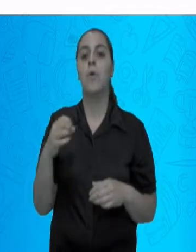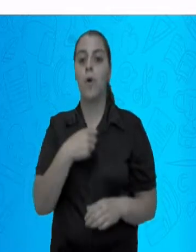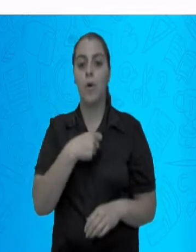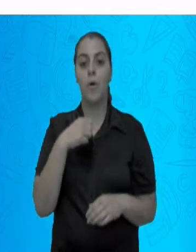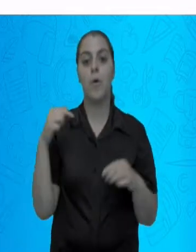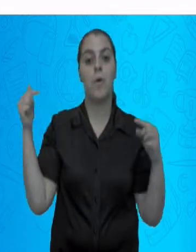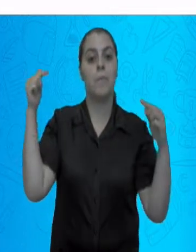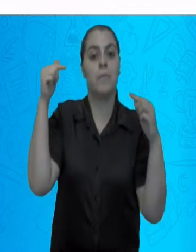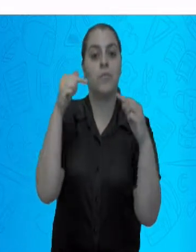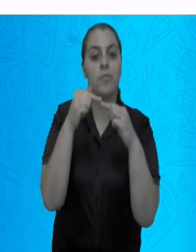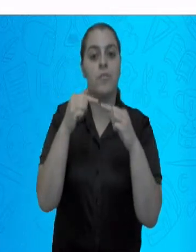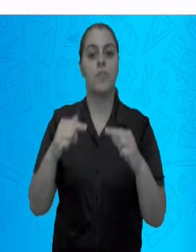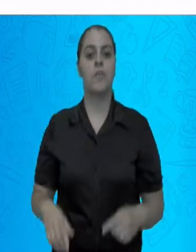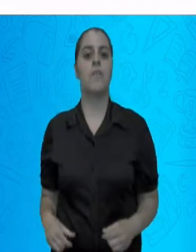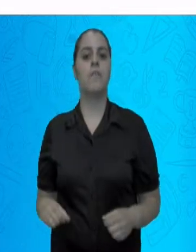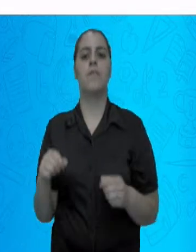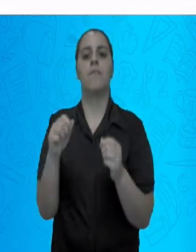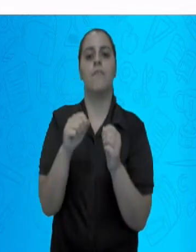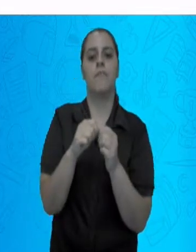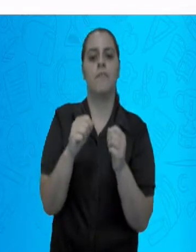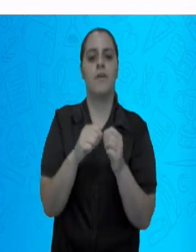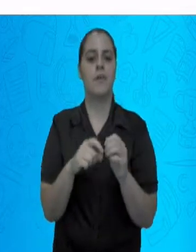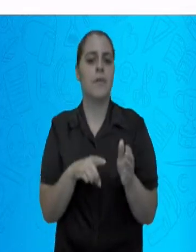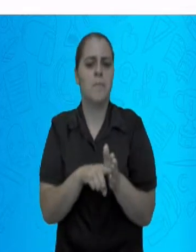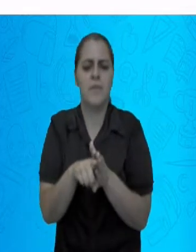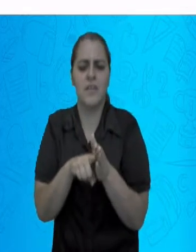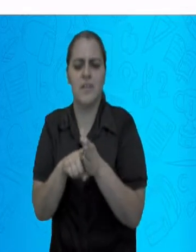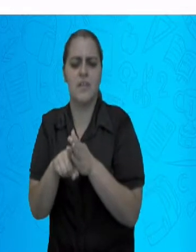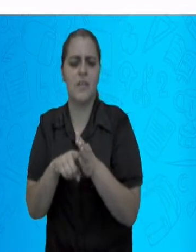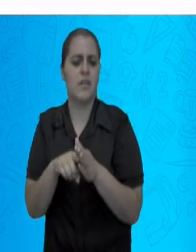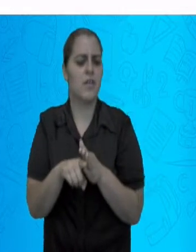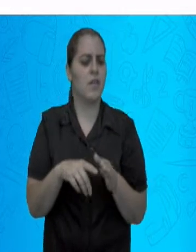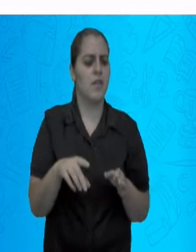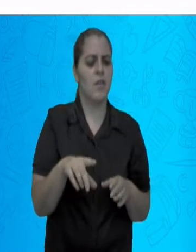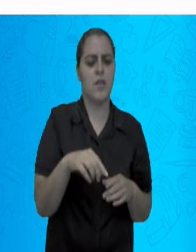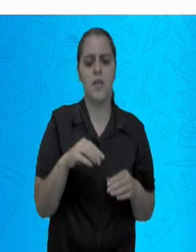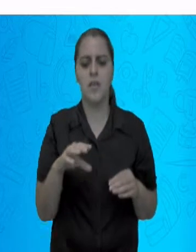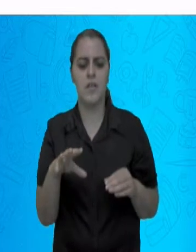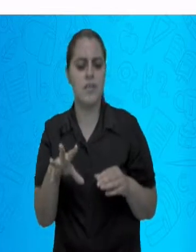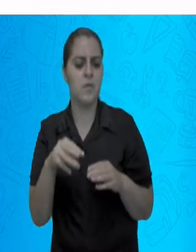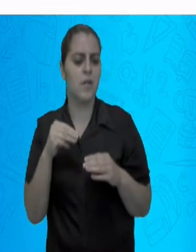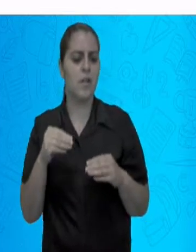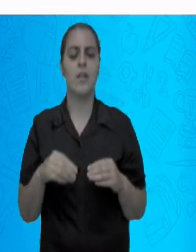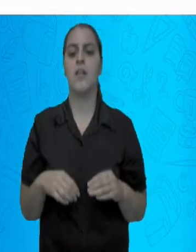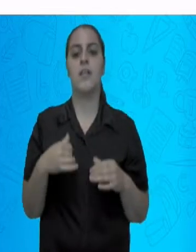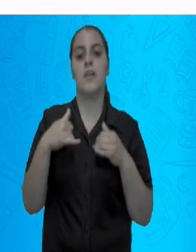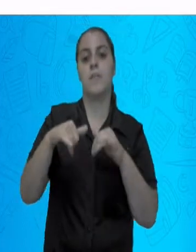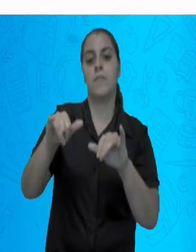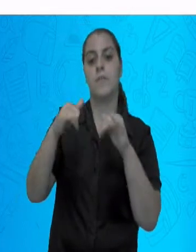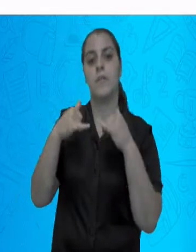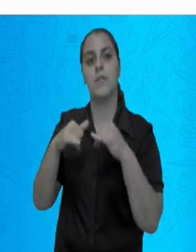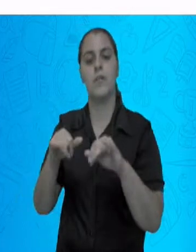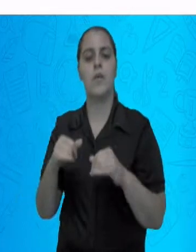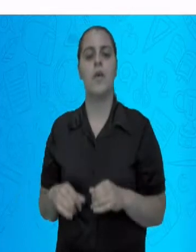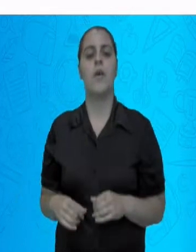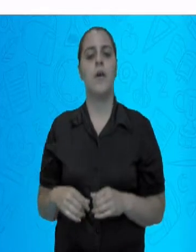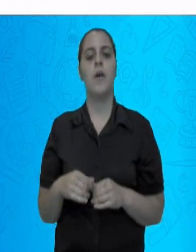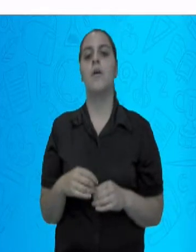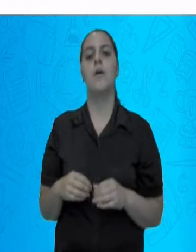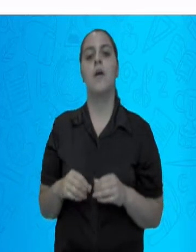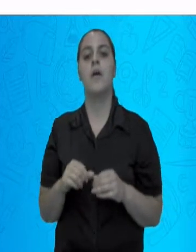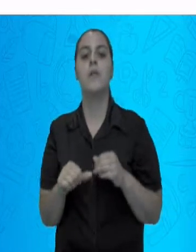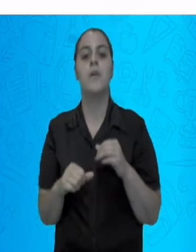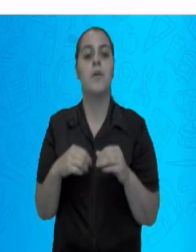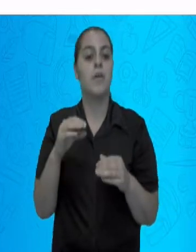de realizar pesquisas, colher dados e processá-los,